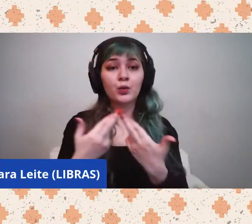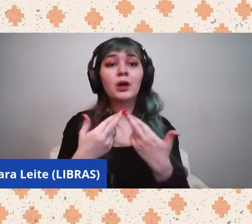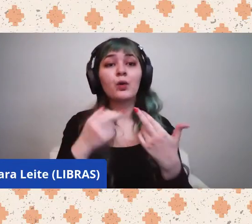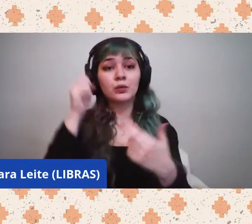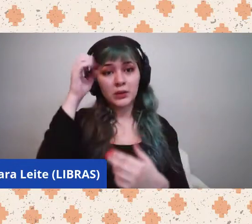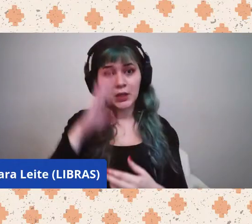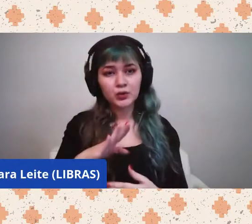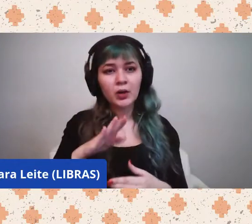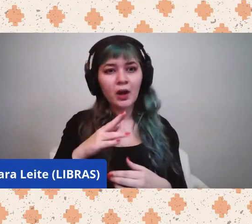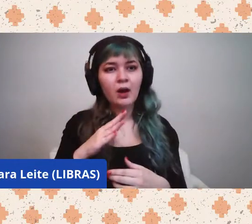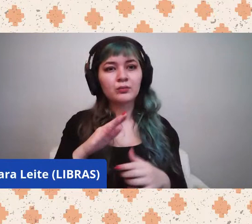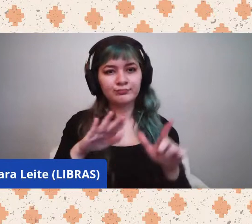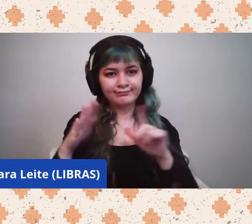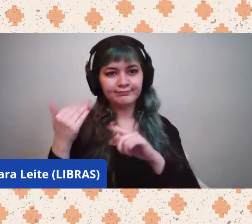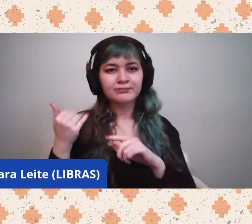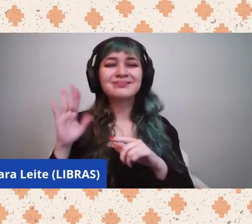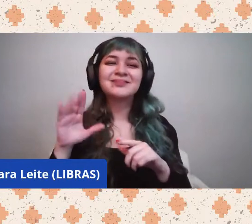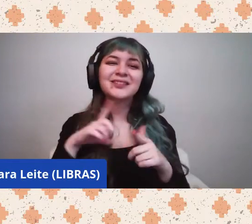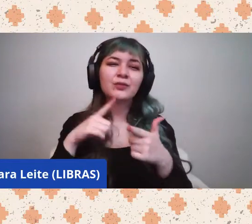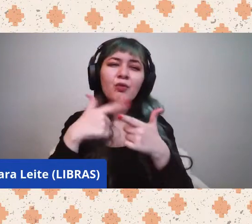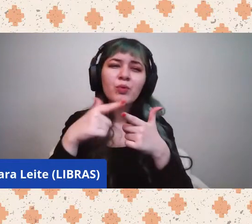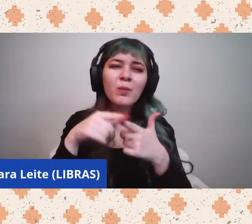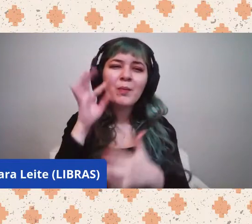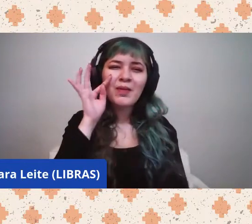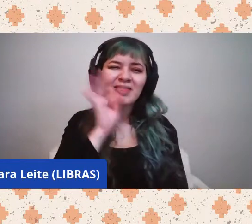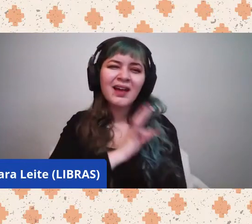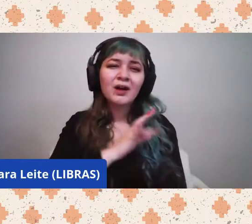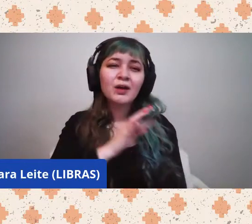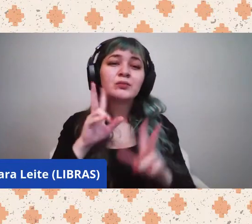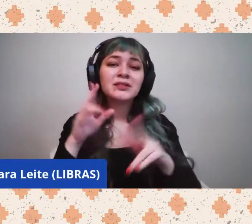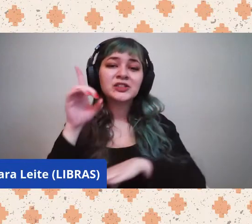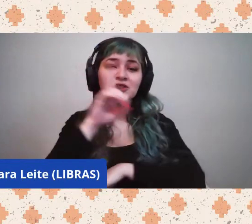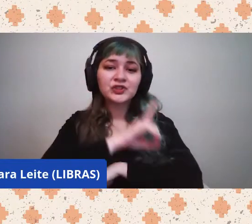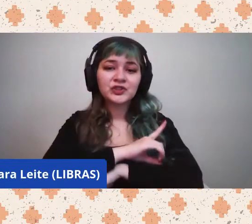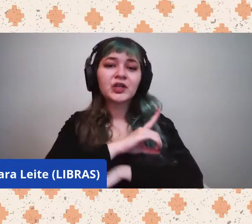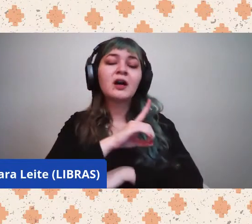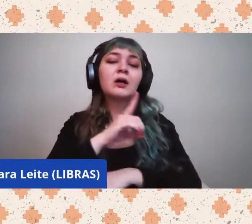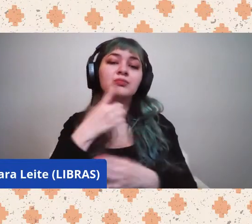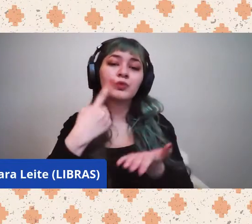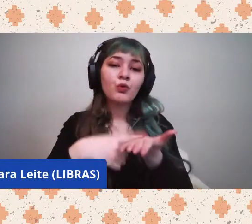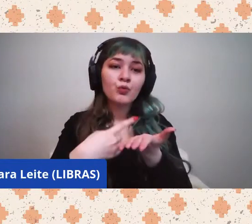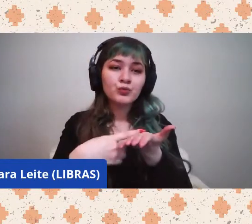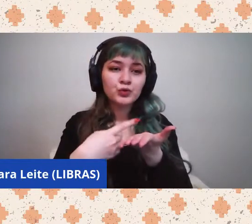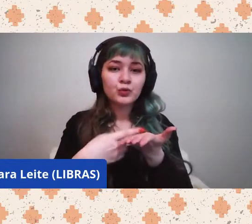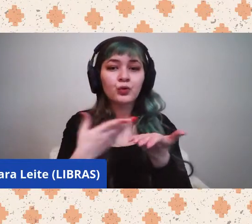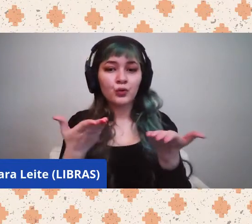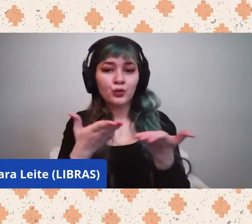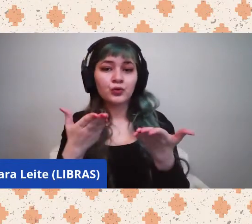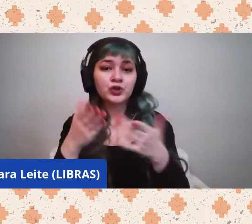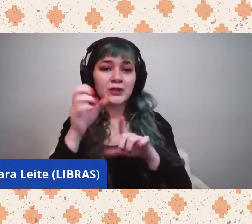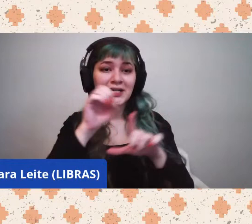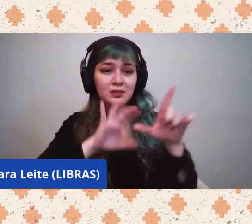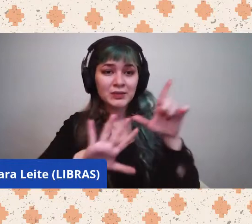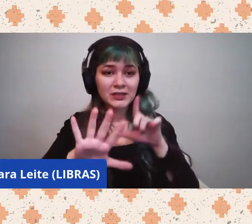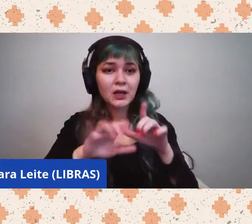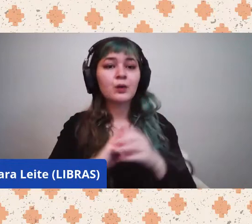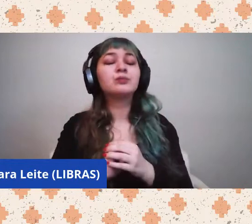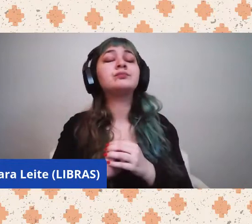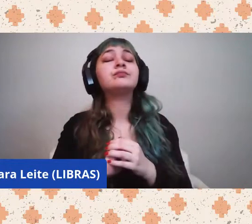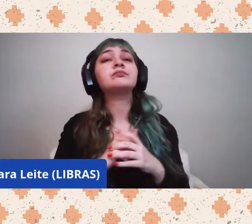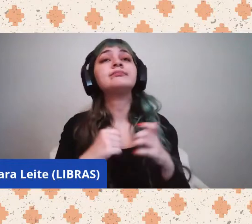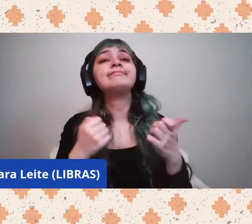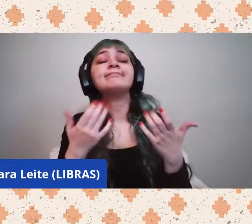nacional. Nós tivemos um problema técnico no dia que estava previsto para essa transmissão, e aí, por